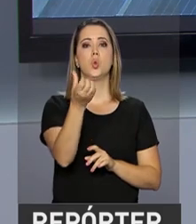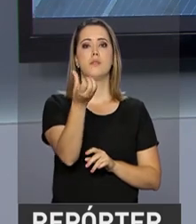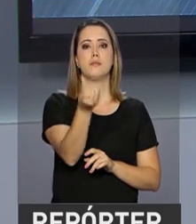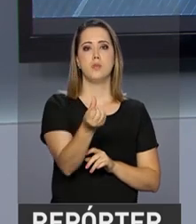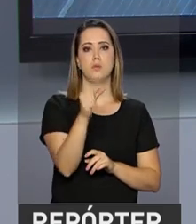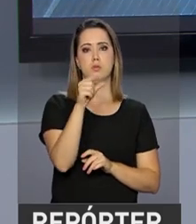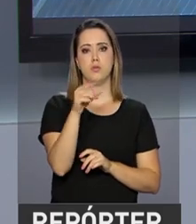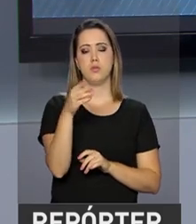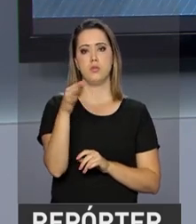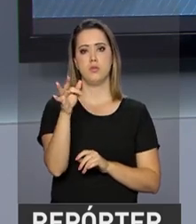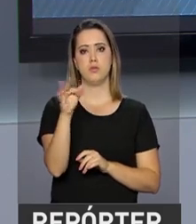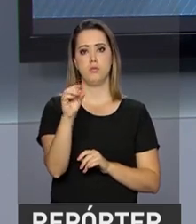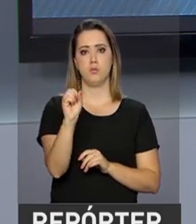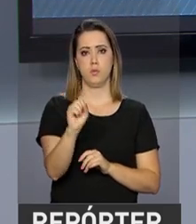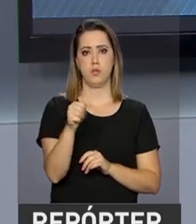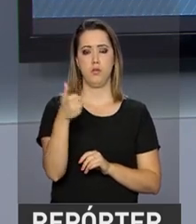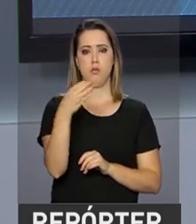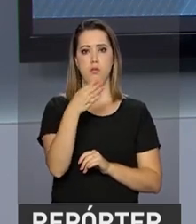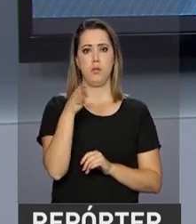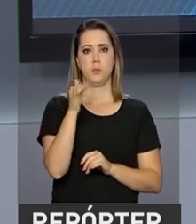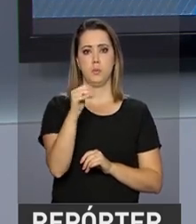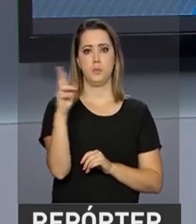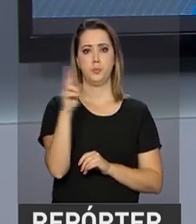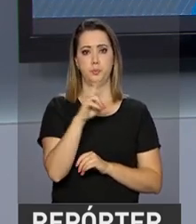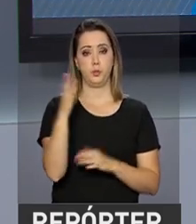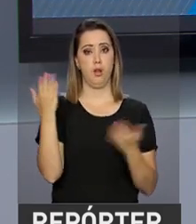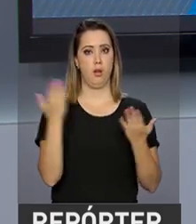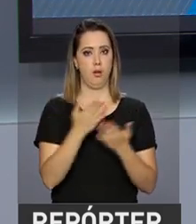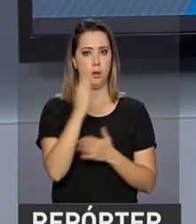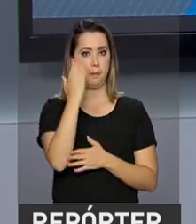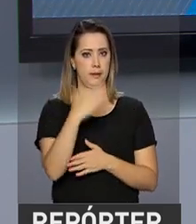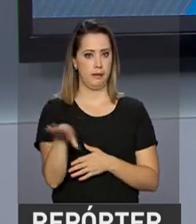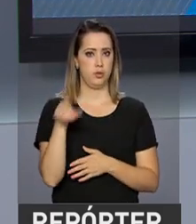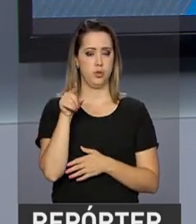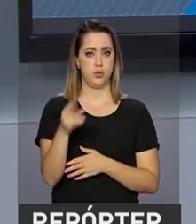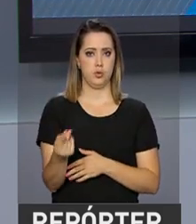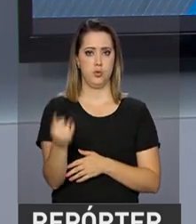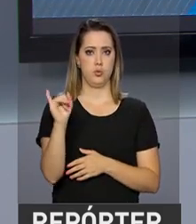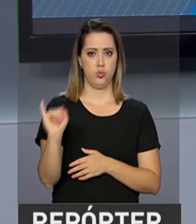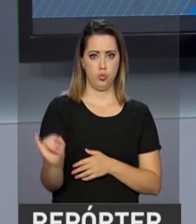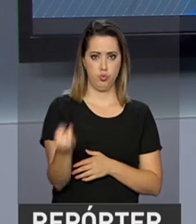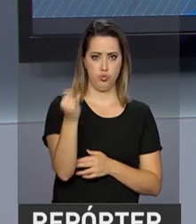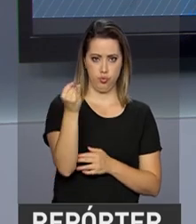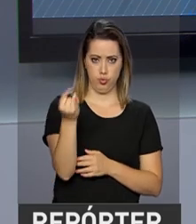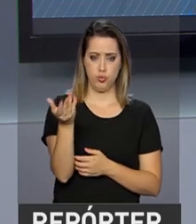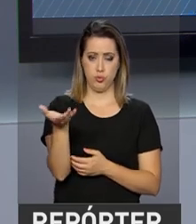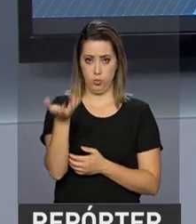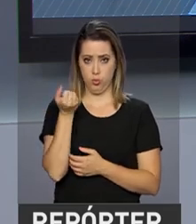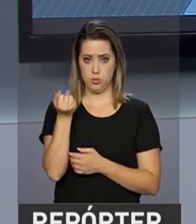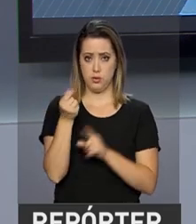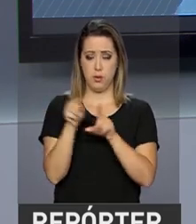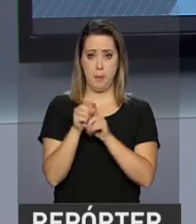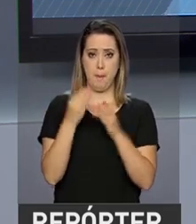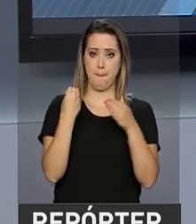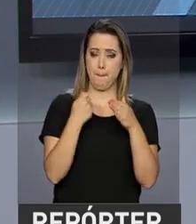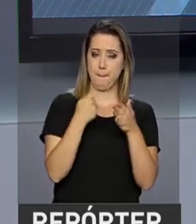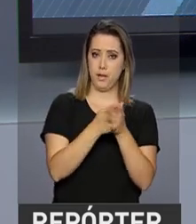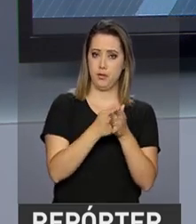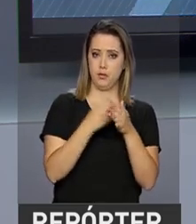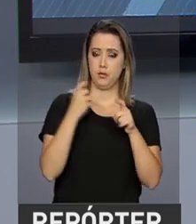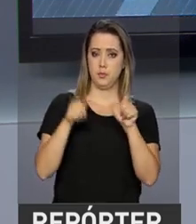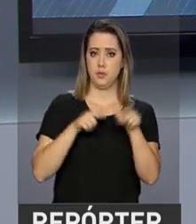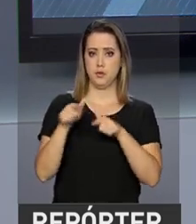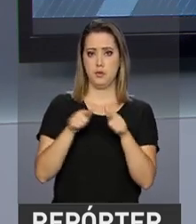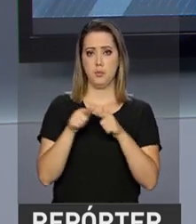com FGTS ficou em R bilhões de reais agora a metade desse recurso vai ser repassada para a conta dos